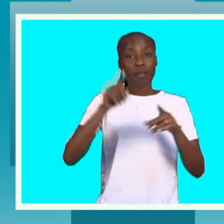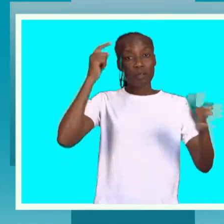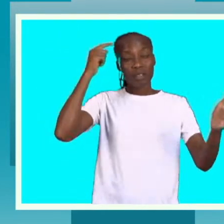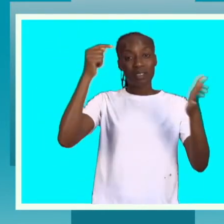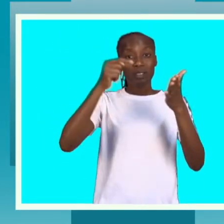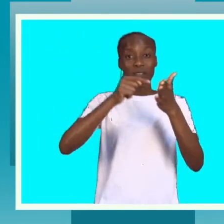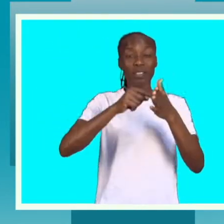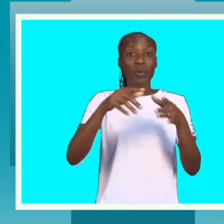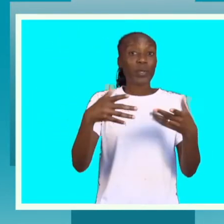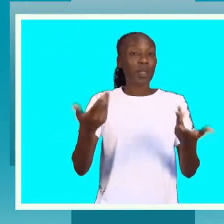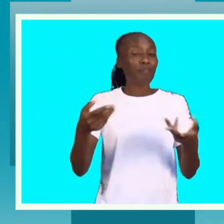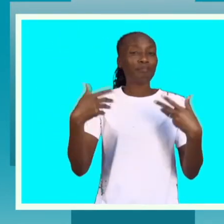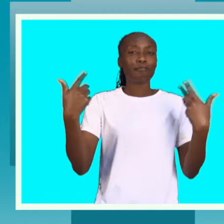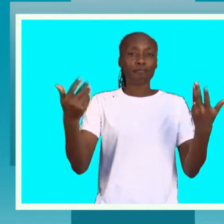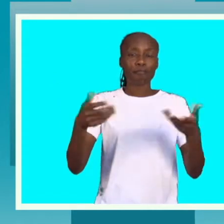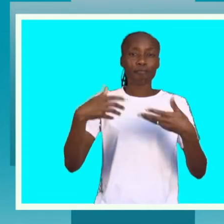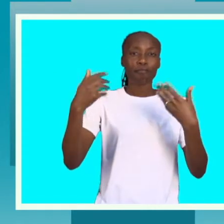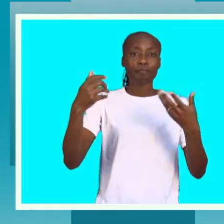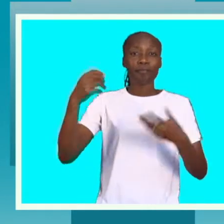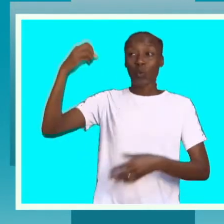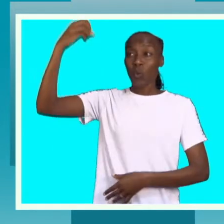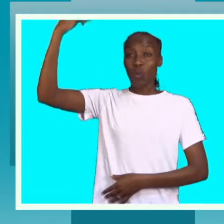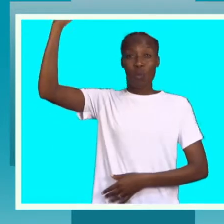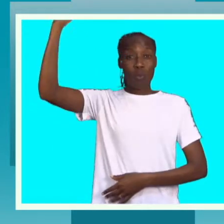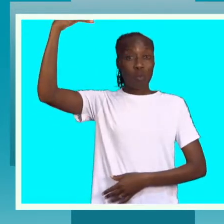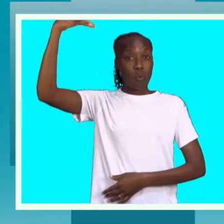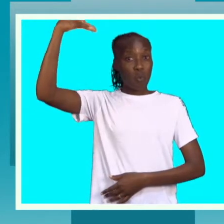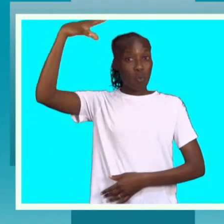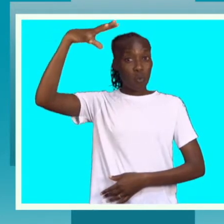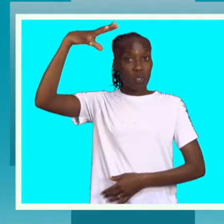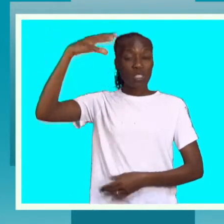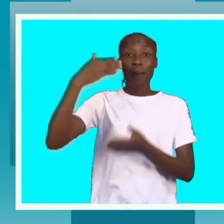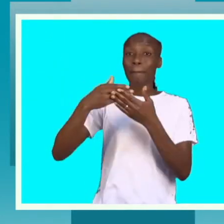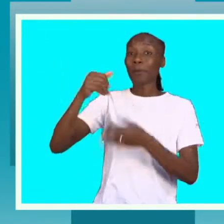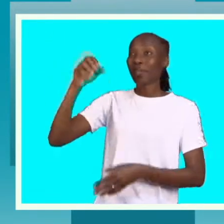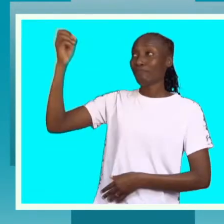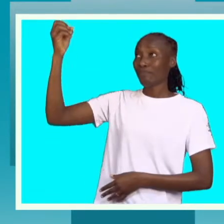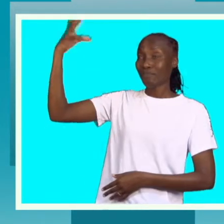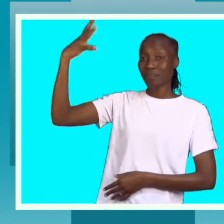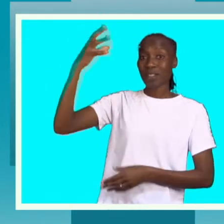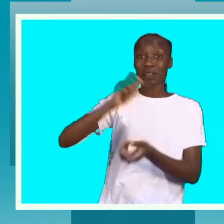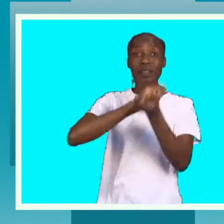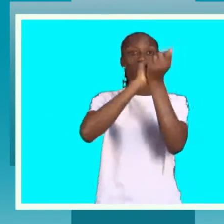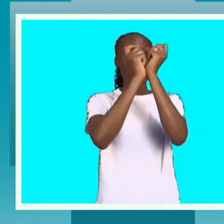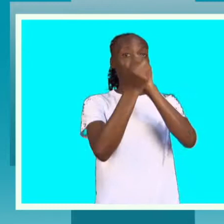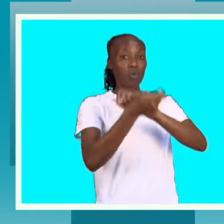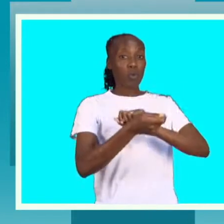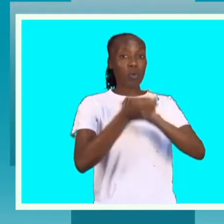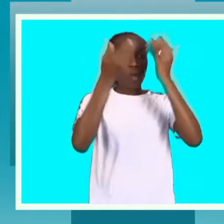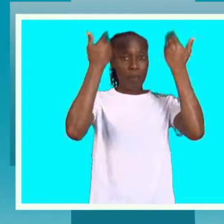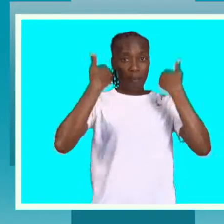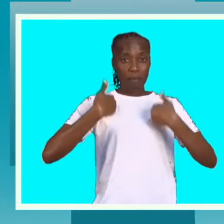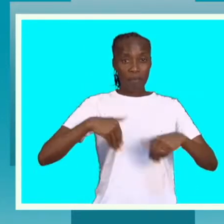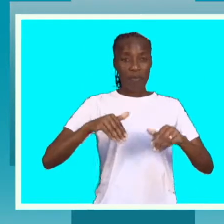a luz para mim, porque a light mudou muito a minha vida quando recebemos esse